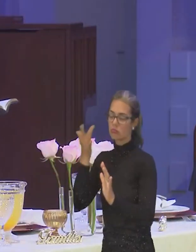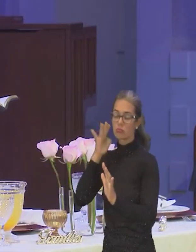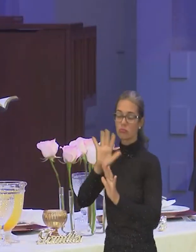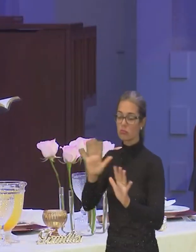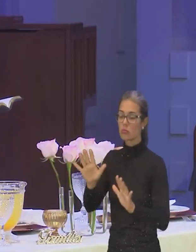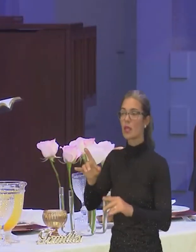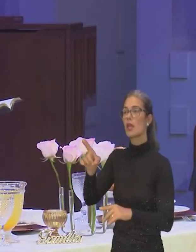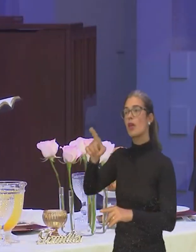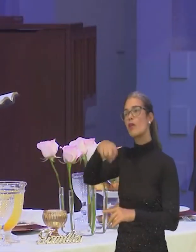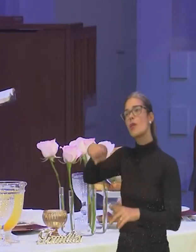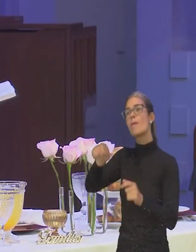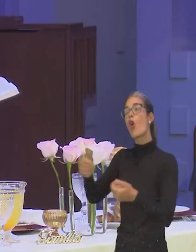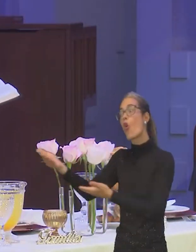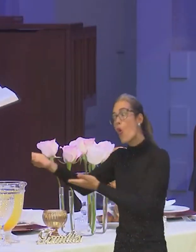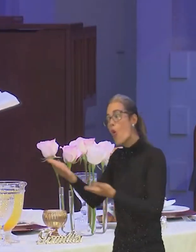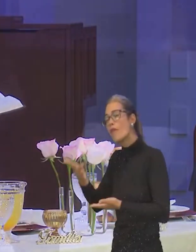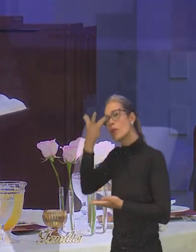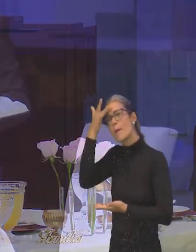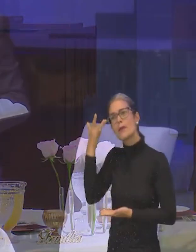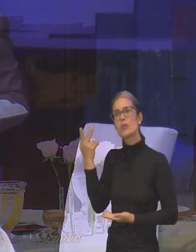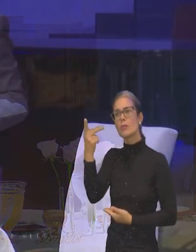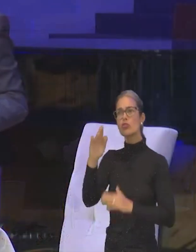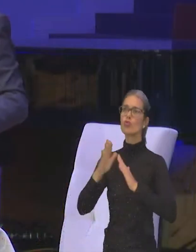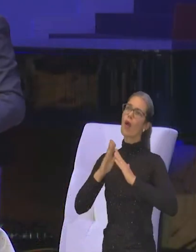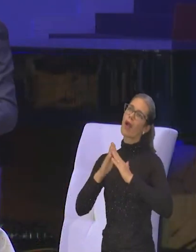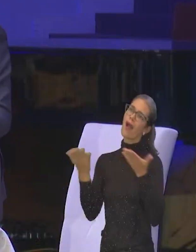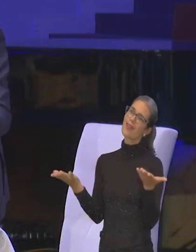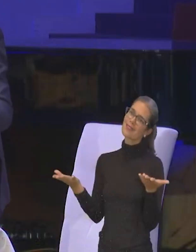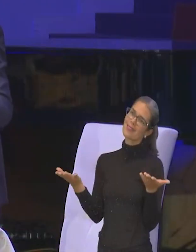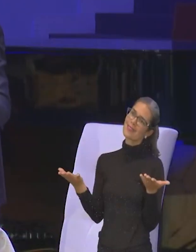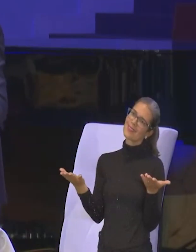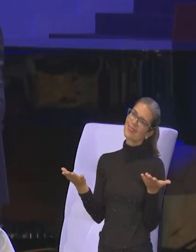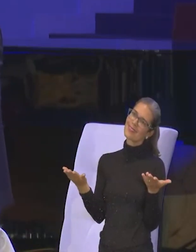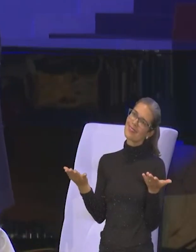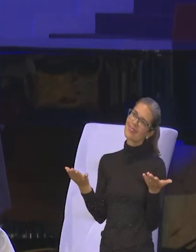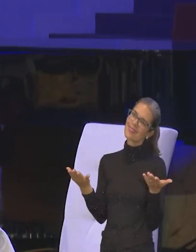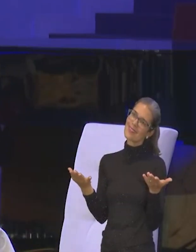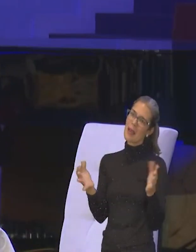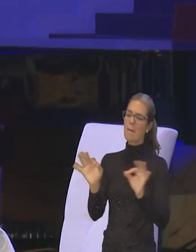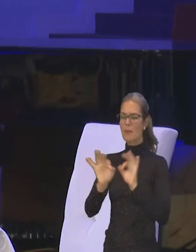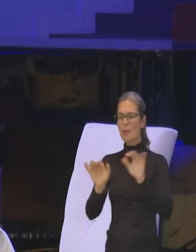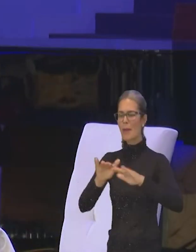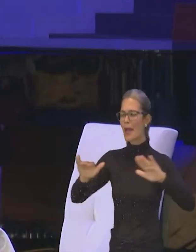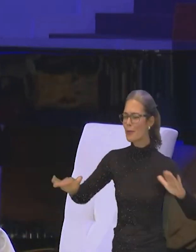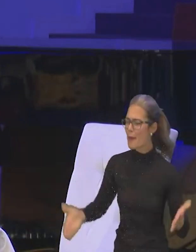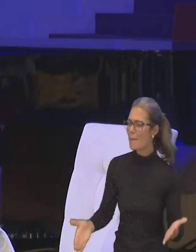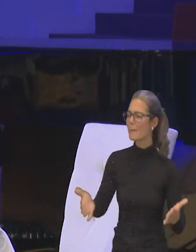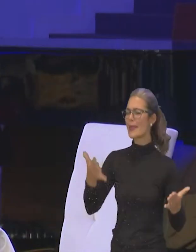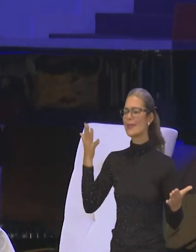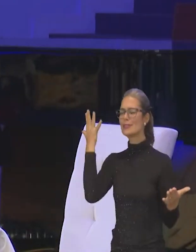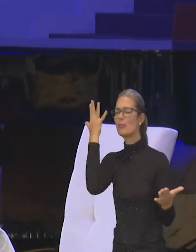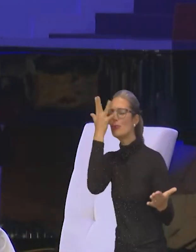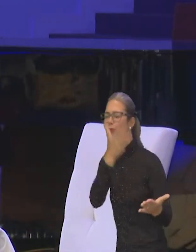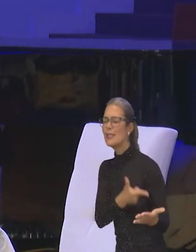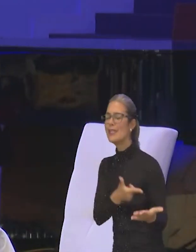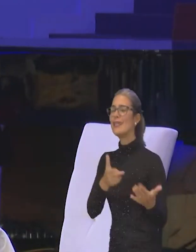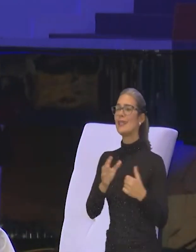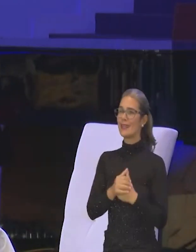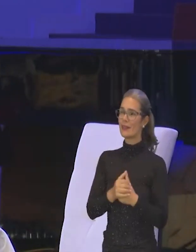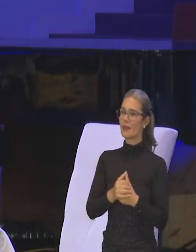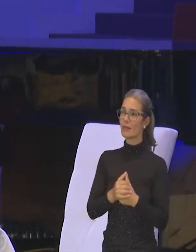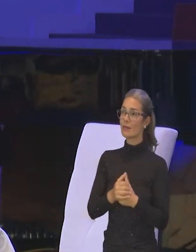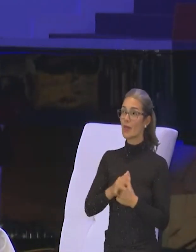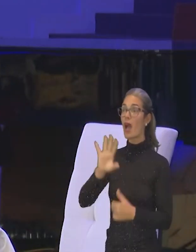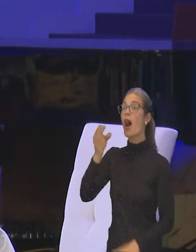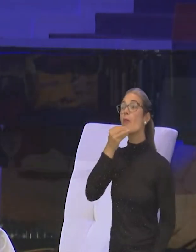luta, a mesma dificuldade. Chame ela para sua casa para tomar um café, monte uma mesa bonita, abra a Bíblia e diga: deixa eu orar por